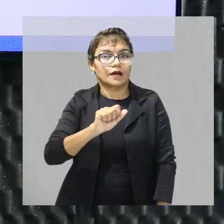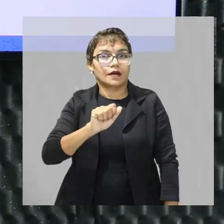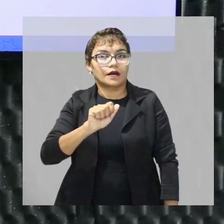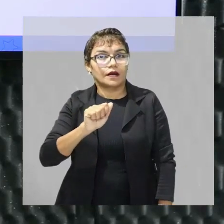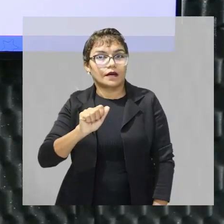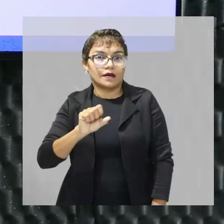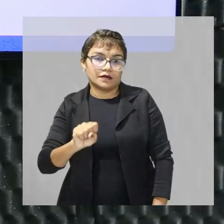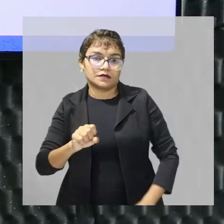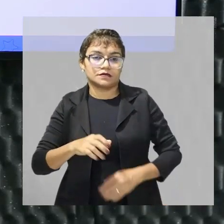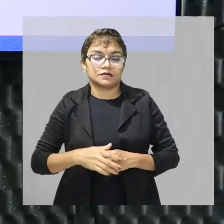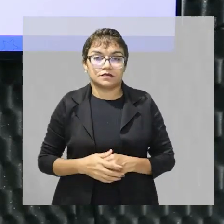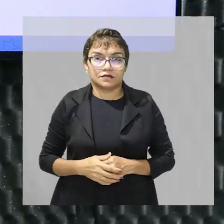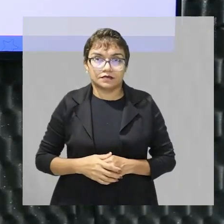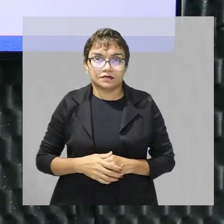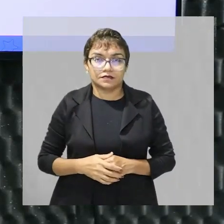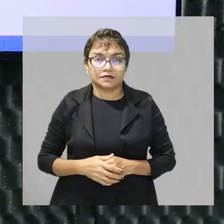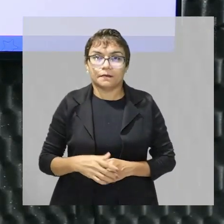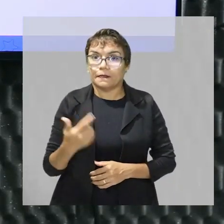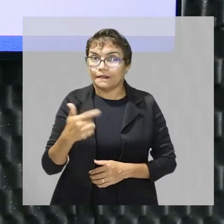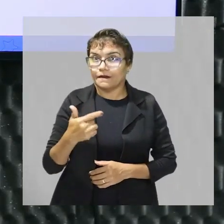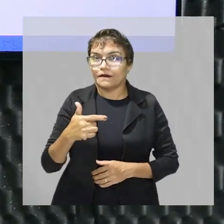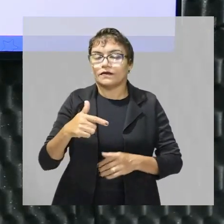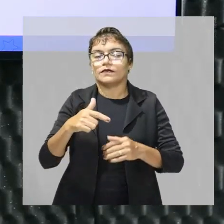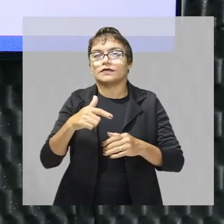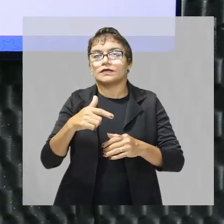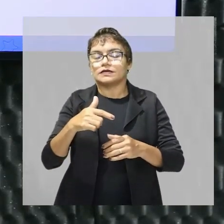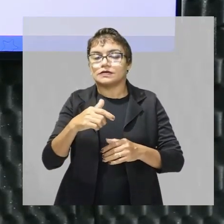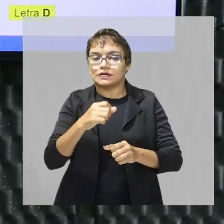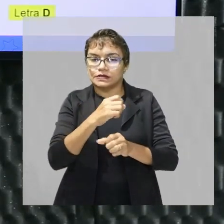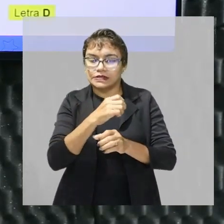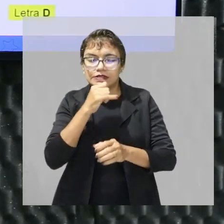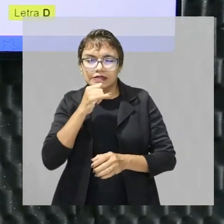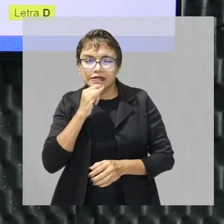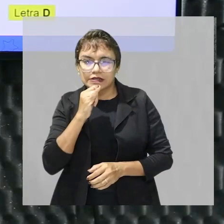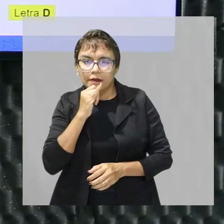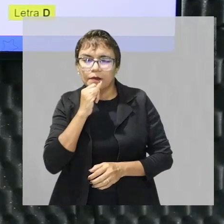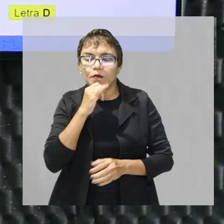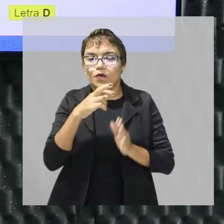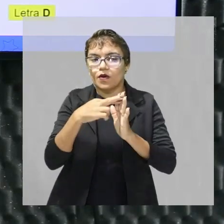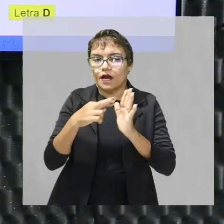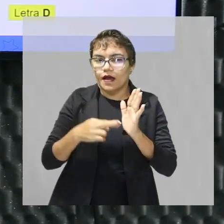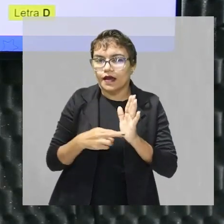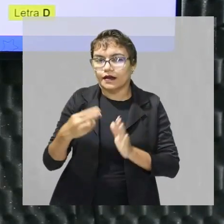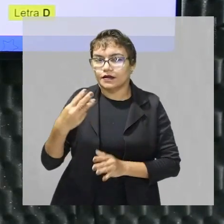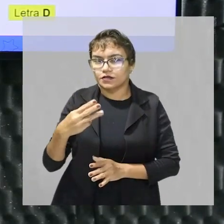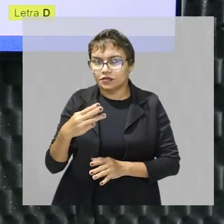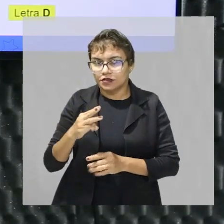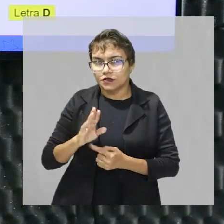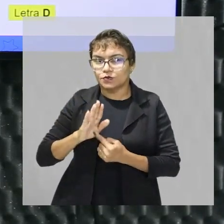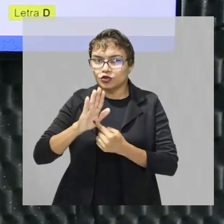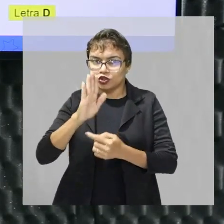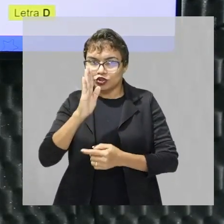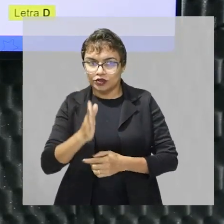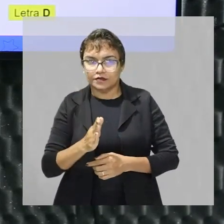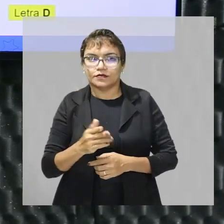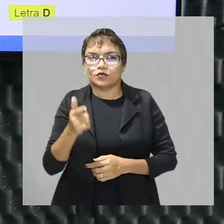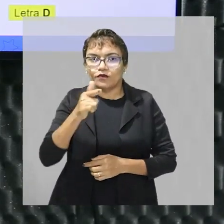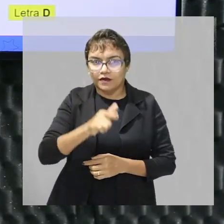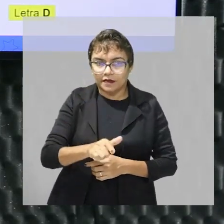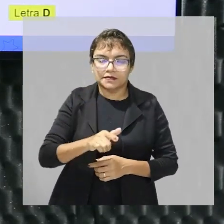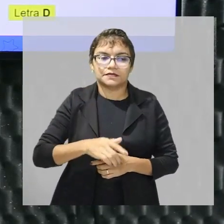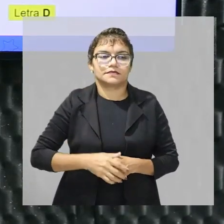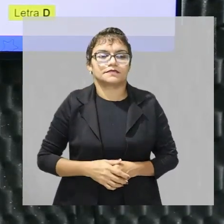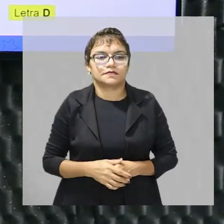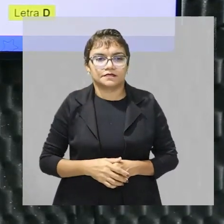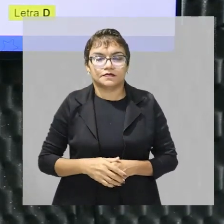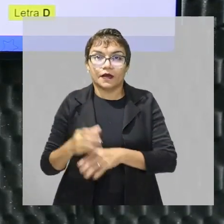Turminha, segunda regra de 3 estabelecida. Show? E aí, mais uma vez,